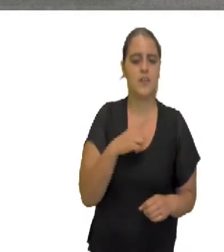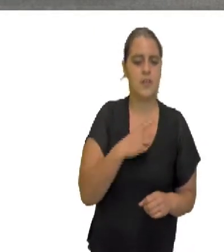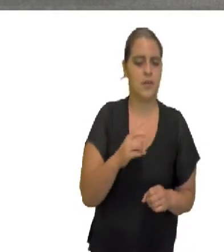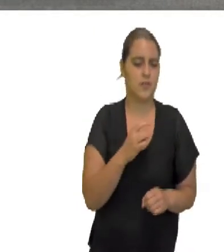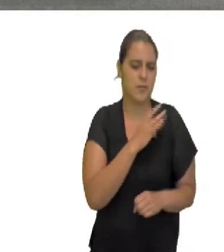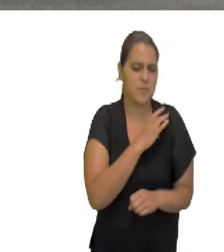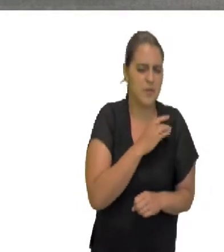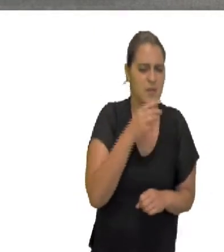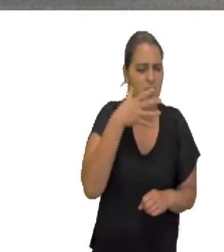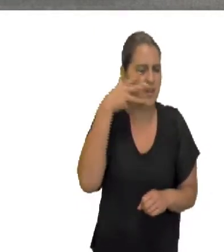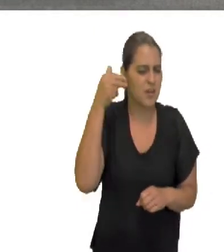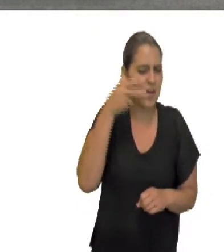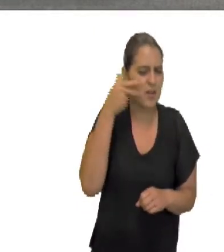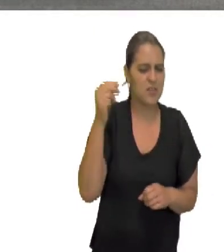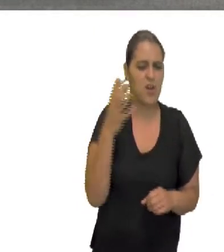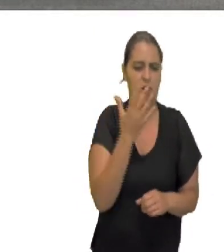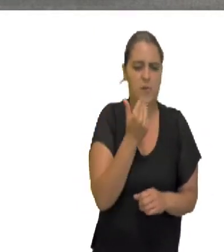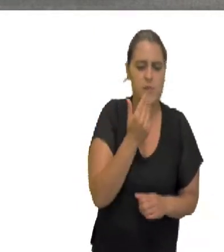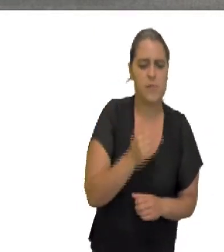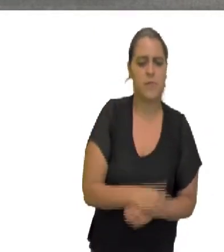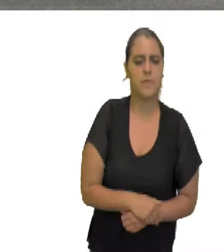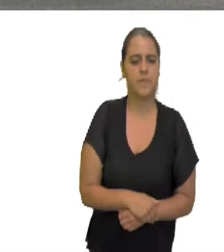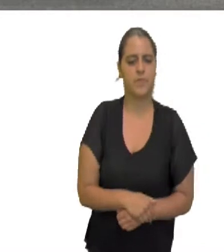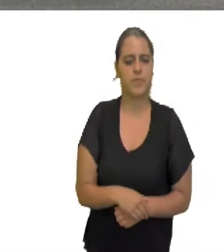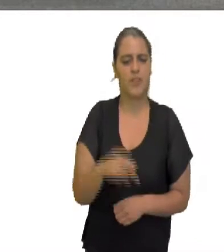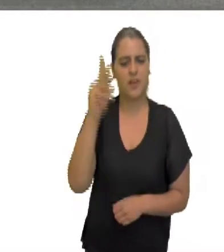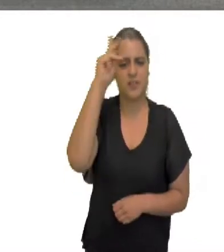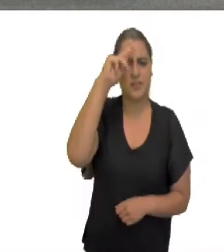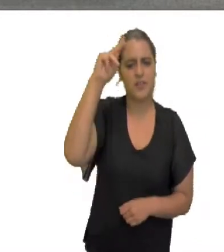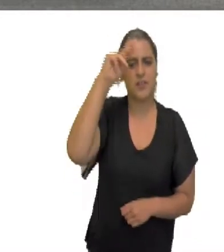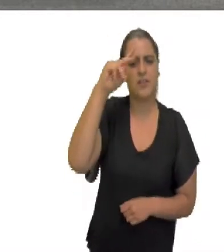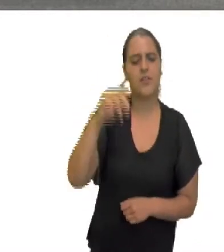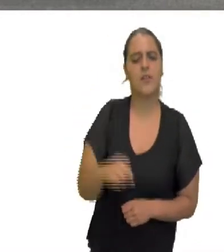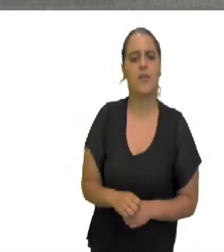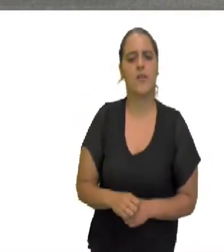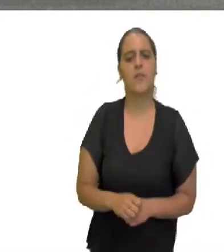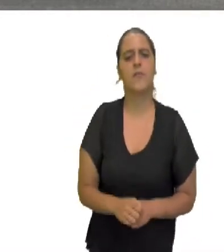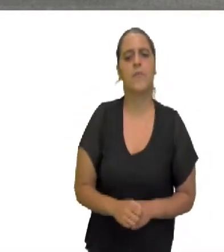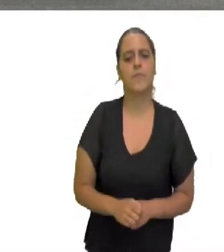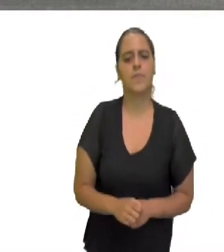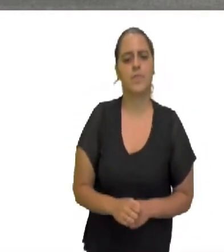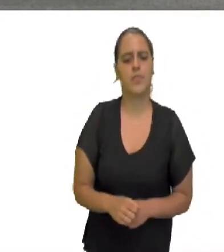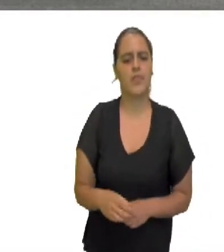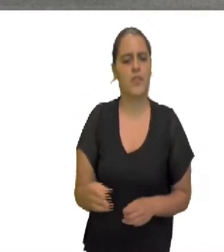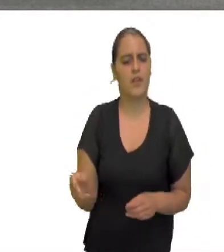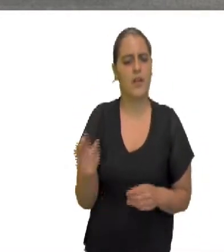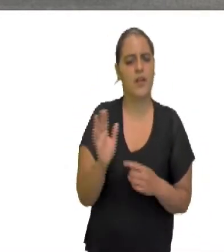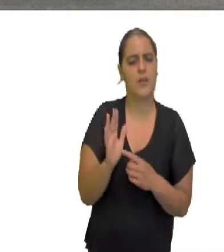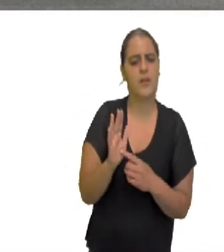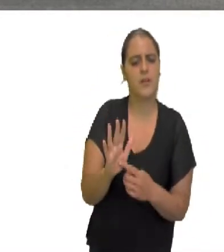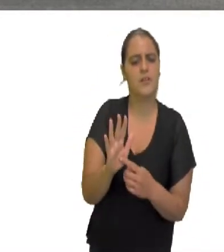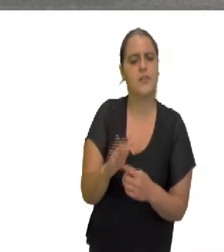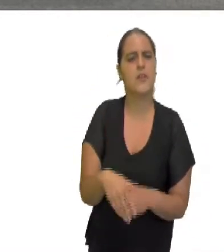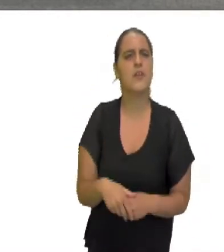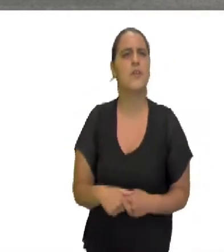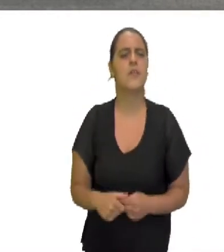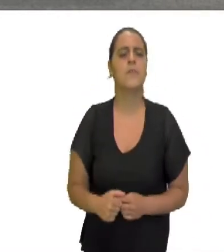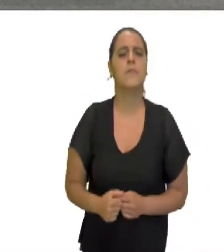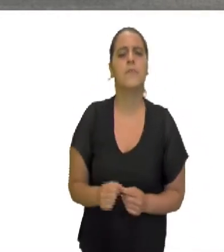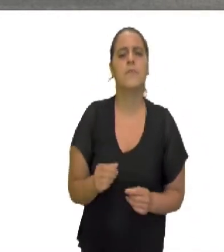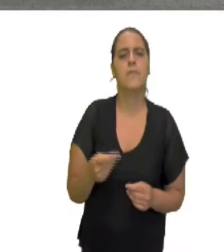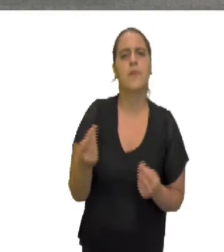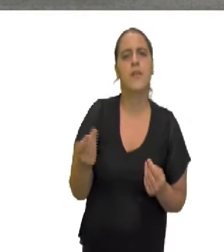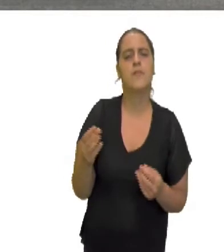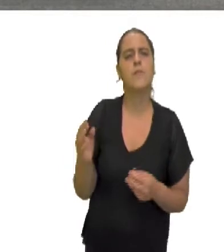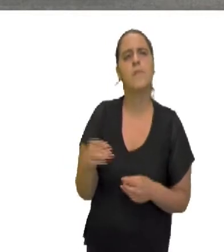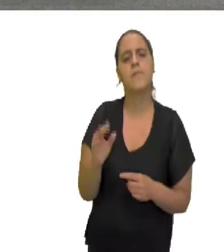com um bicho querendo comê-lo. E essa história, essa fábula, nós trouxemos ela para vocês, ela